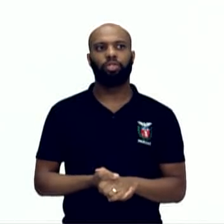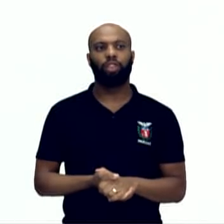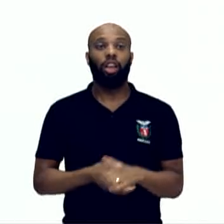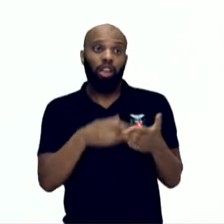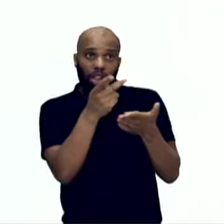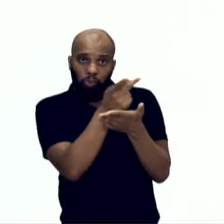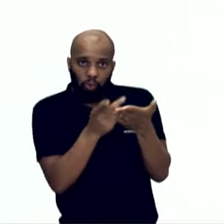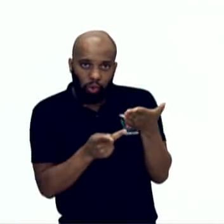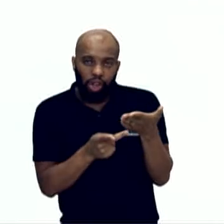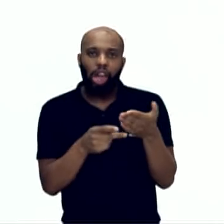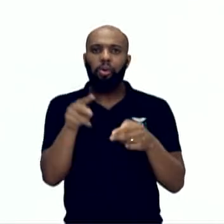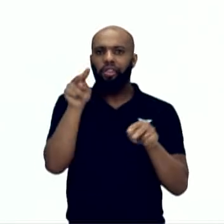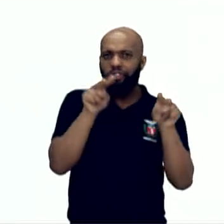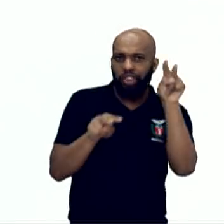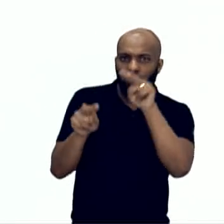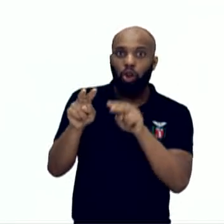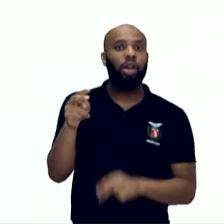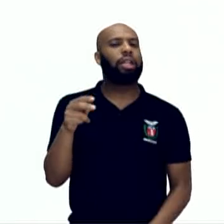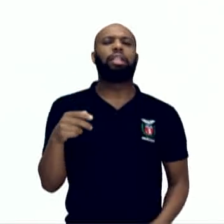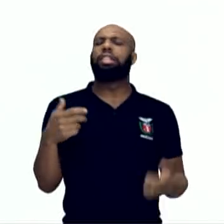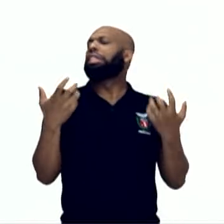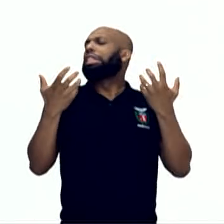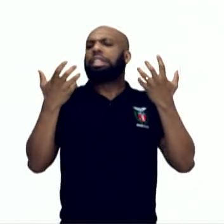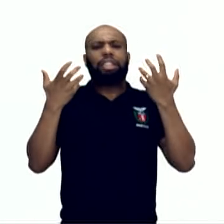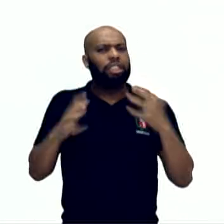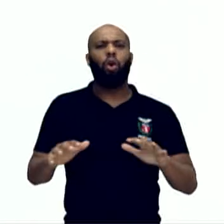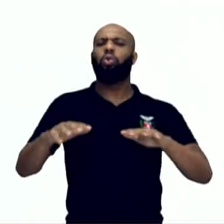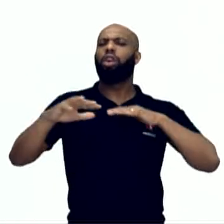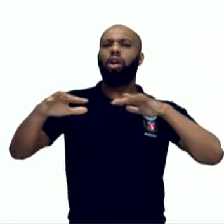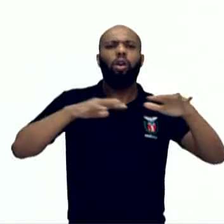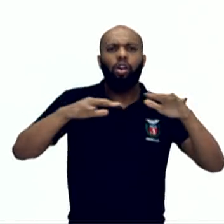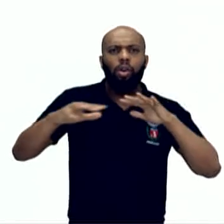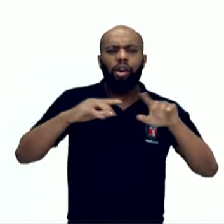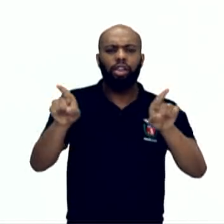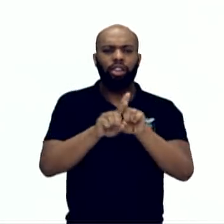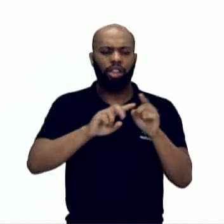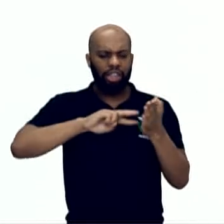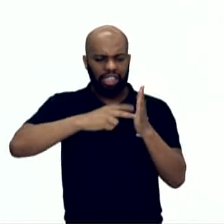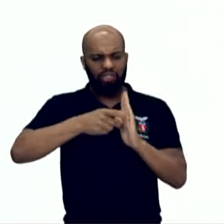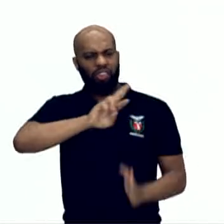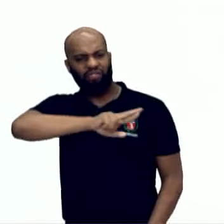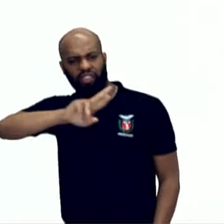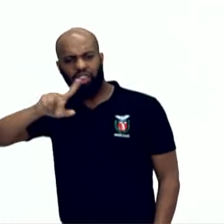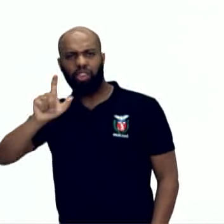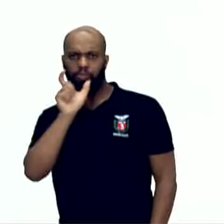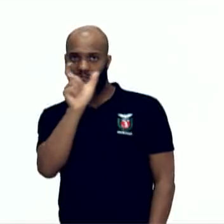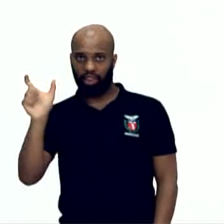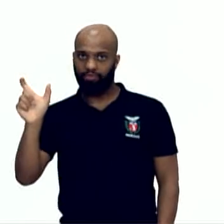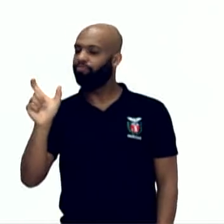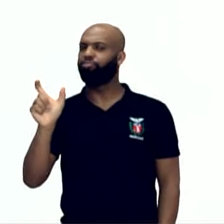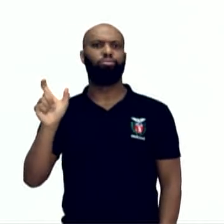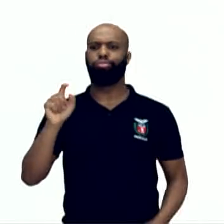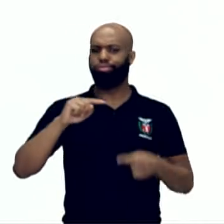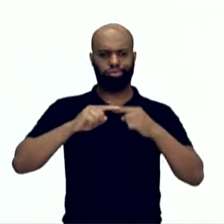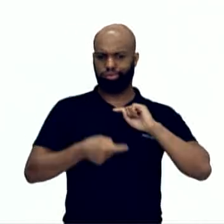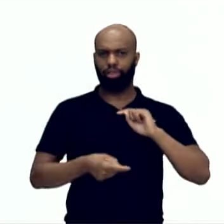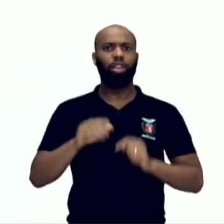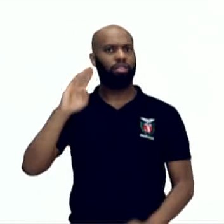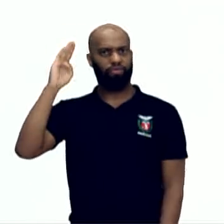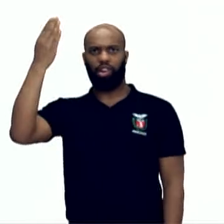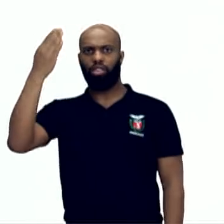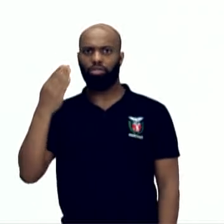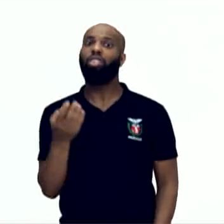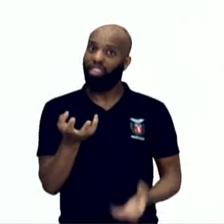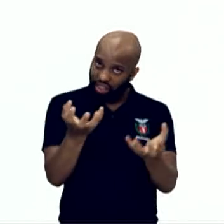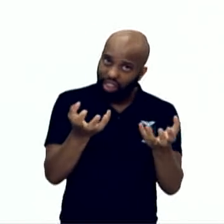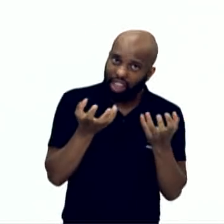Os poemas visuais não procuram dar movimento e múltiplas significações às palavras escritas? É falso, né? É o